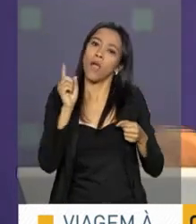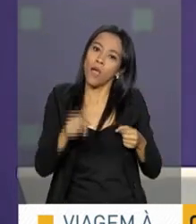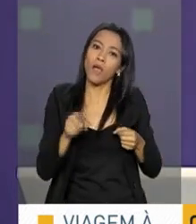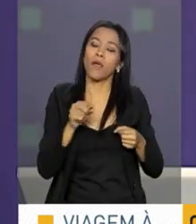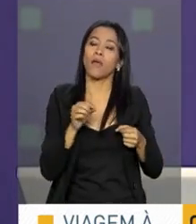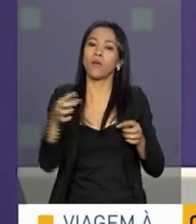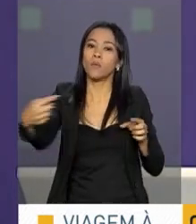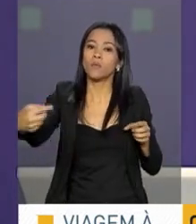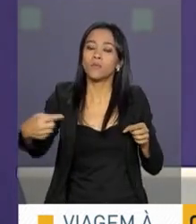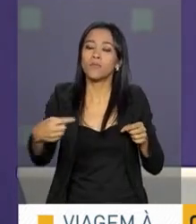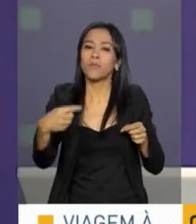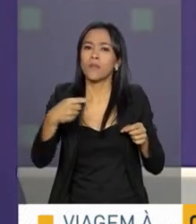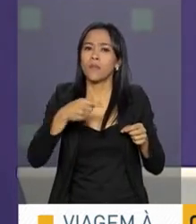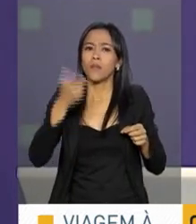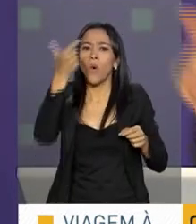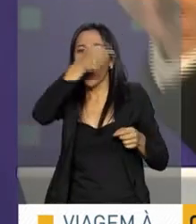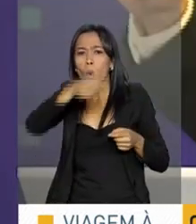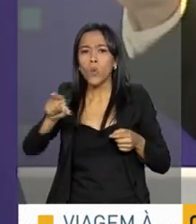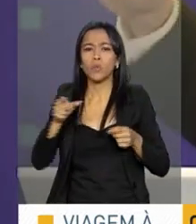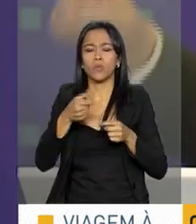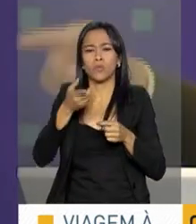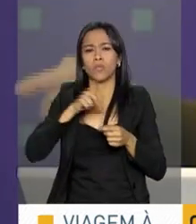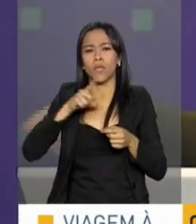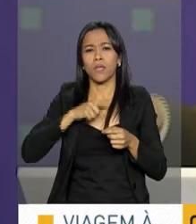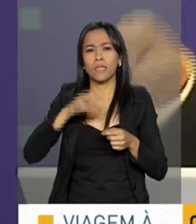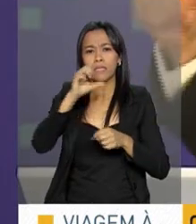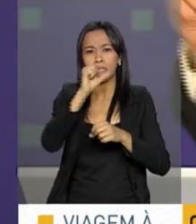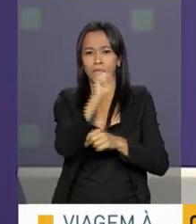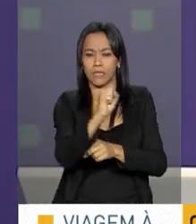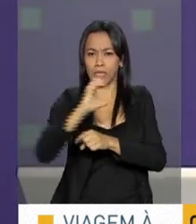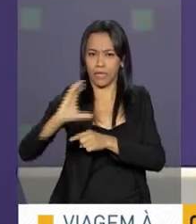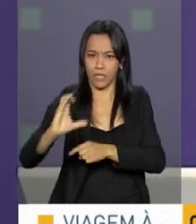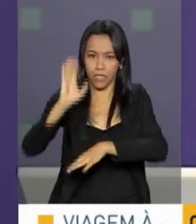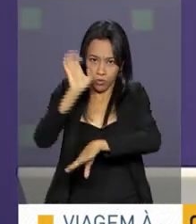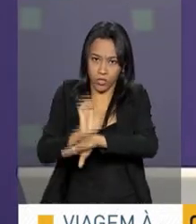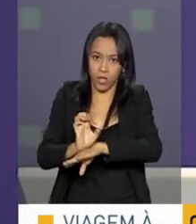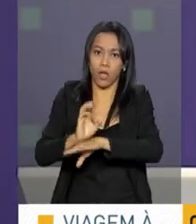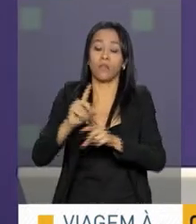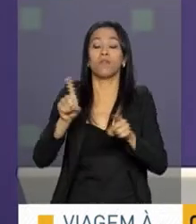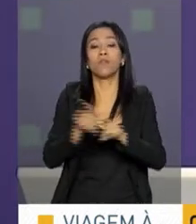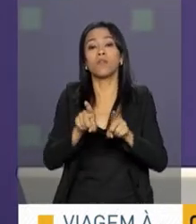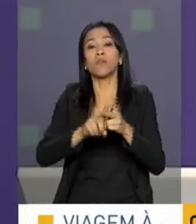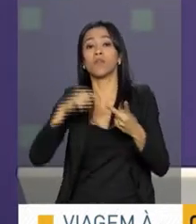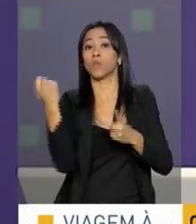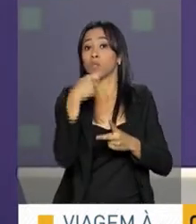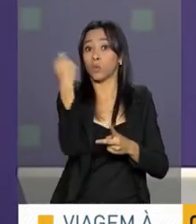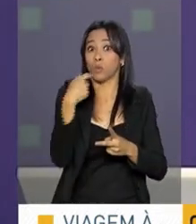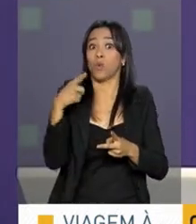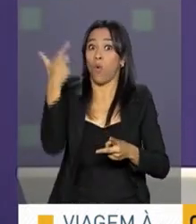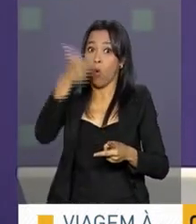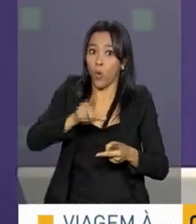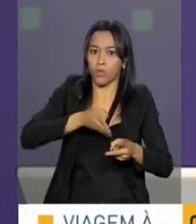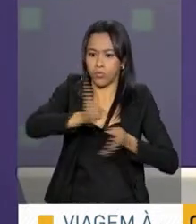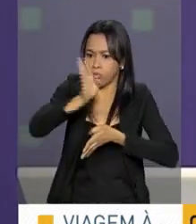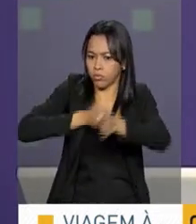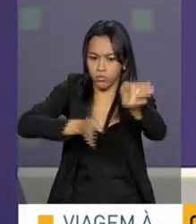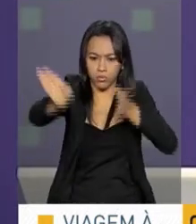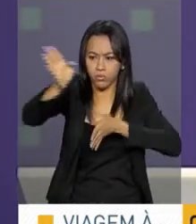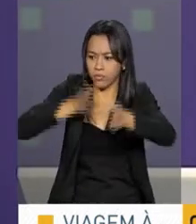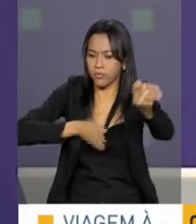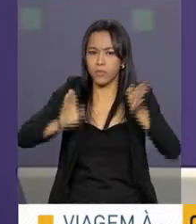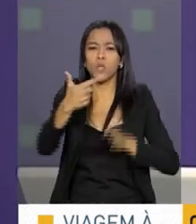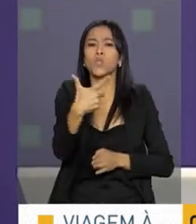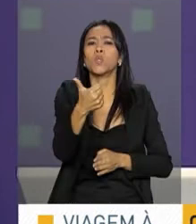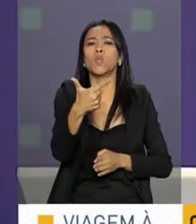Sul, né, que é um conjunto de rodovias dos estados de Santa Catarina e Rio Grande do Sul, também com uma movimentação muito grande, 12